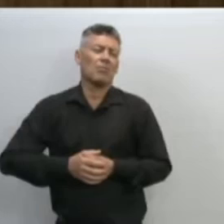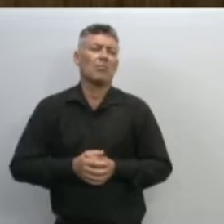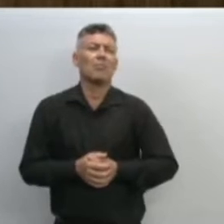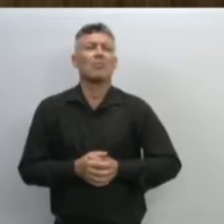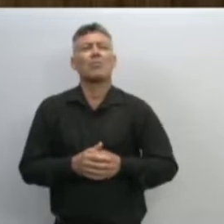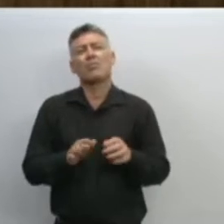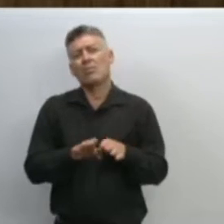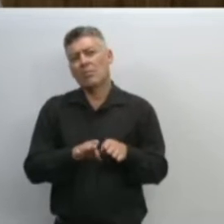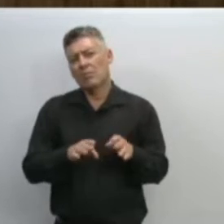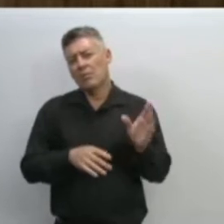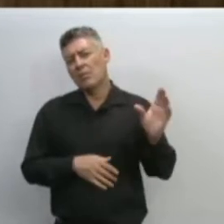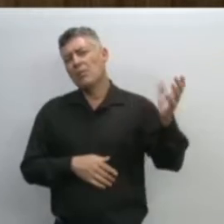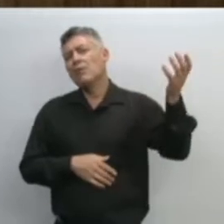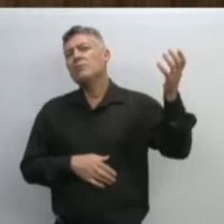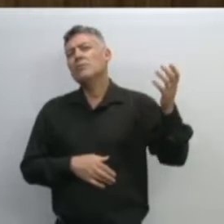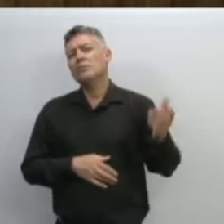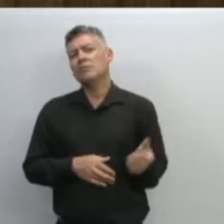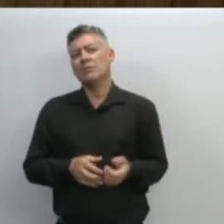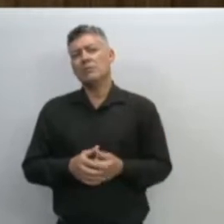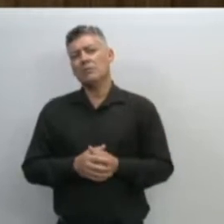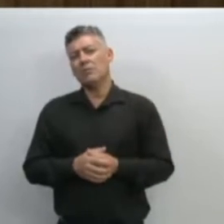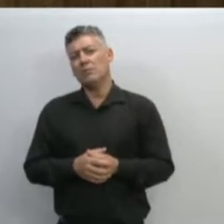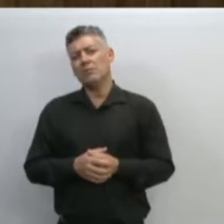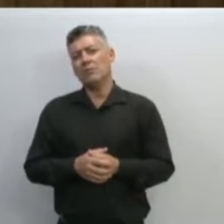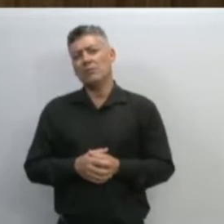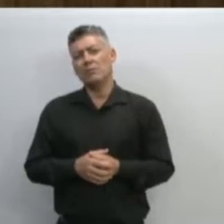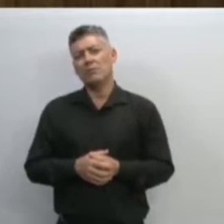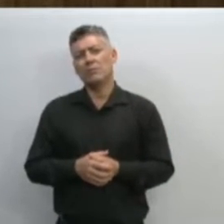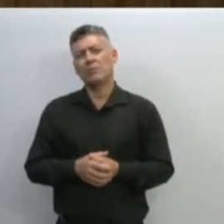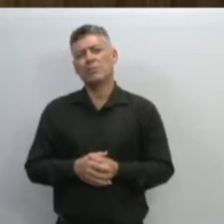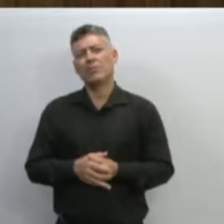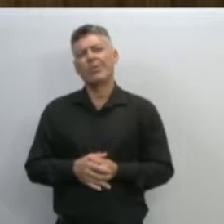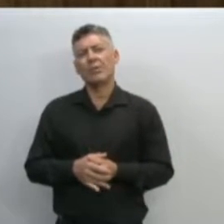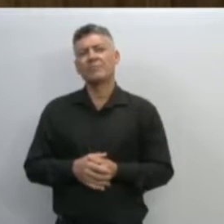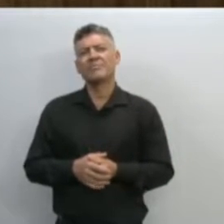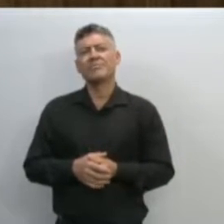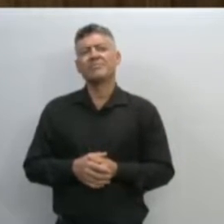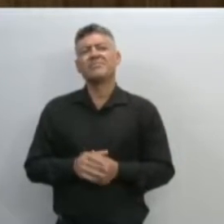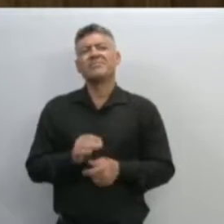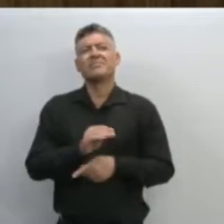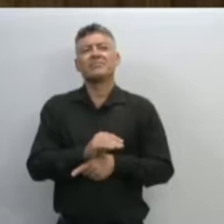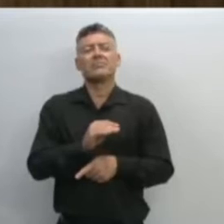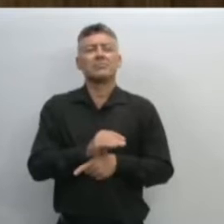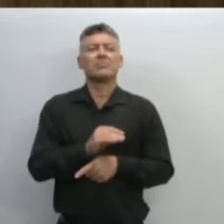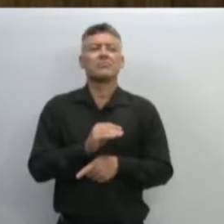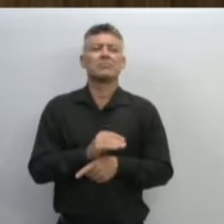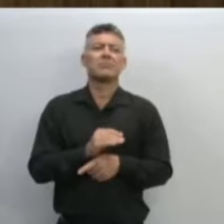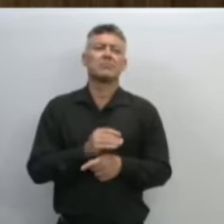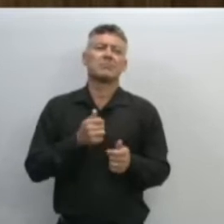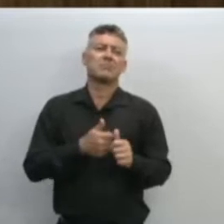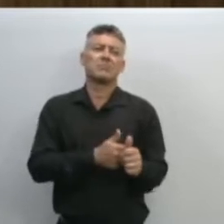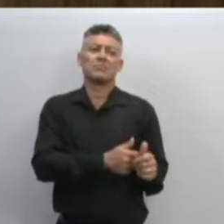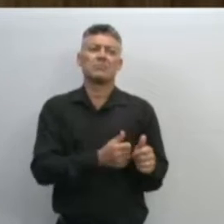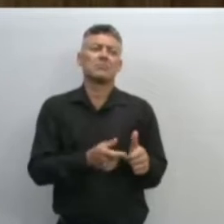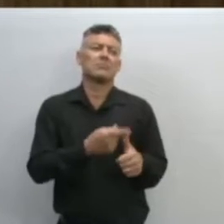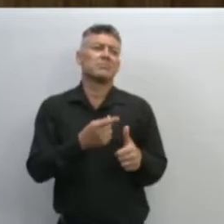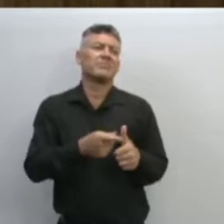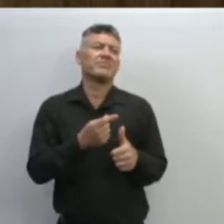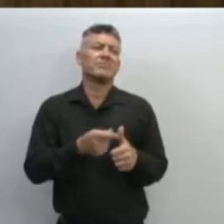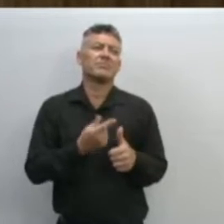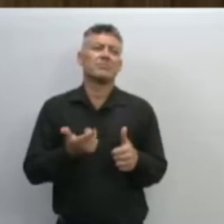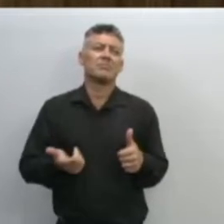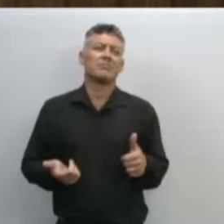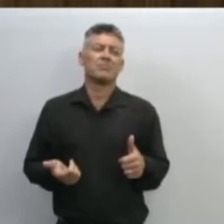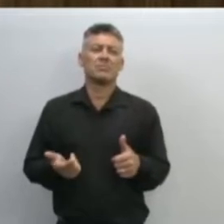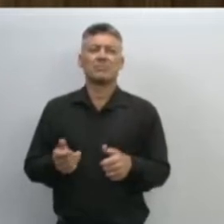E quando acontece, vereador Robson, uma situação como essa, qual é o protocolo a seguir? Primeiro, é